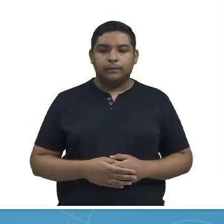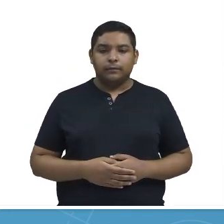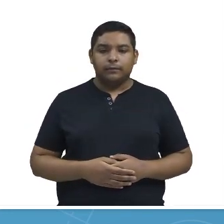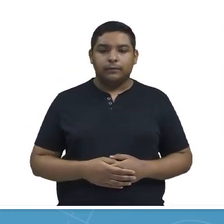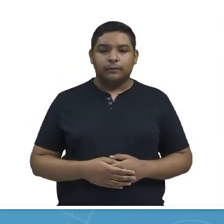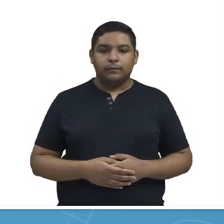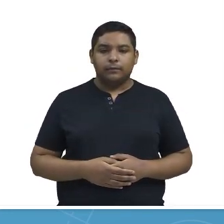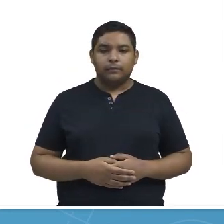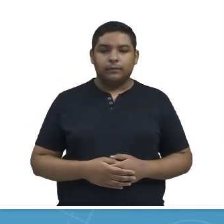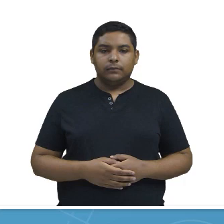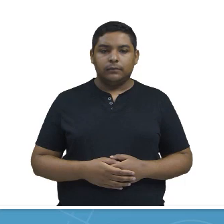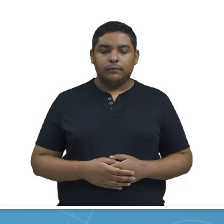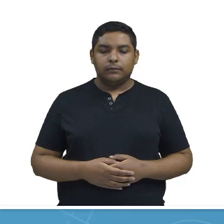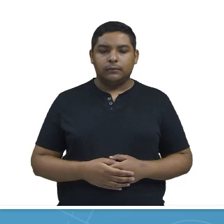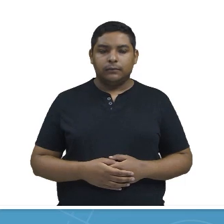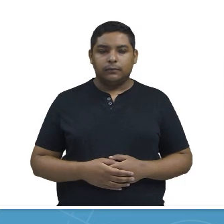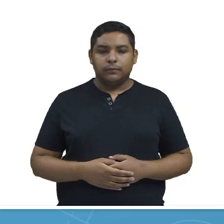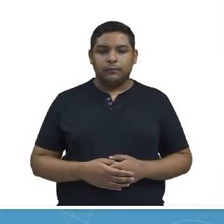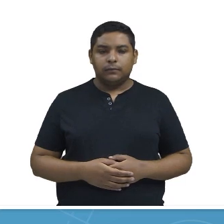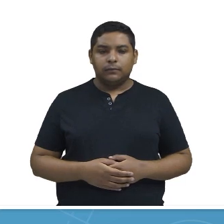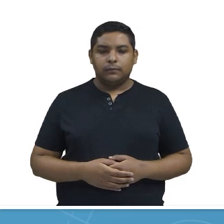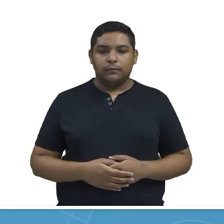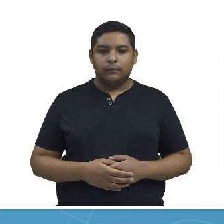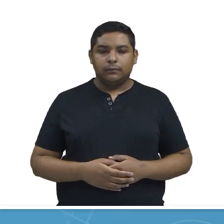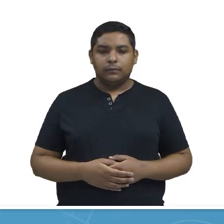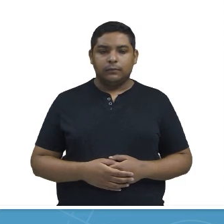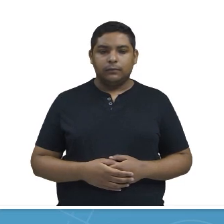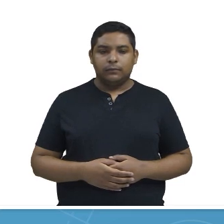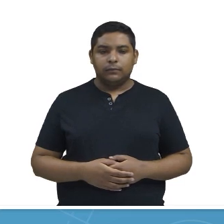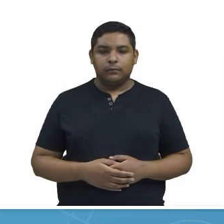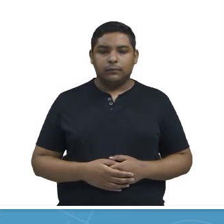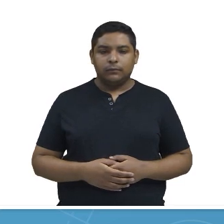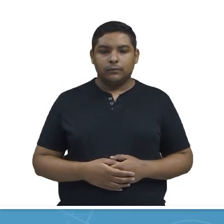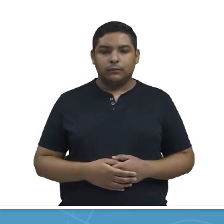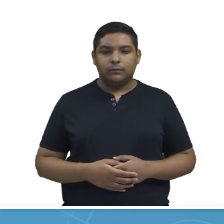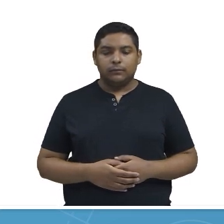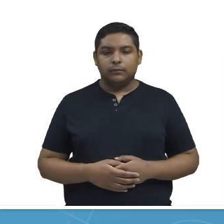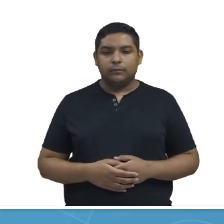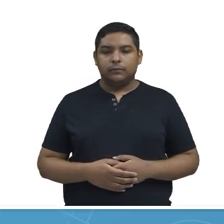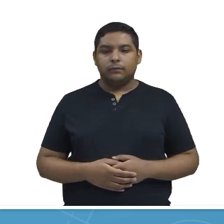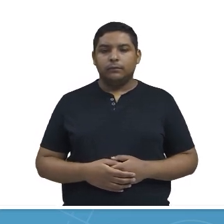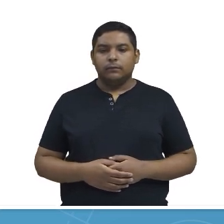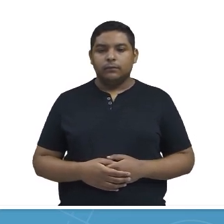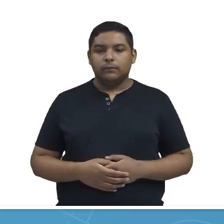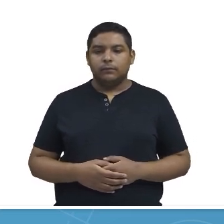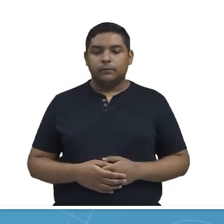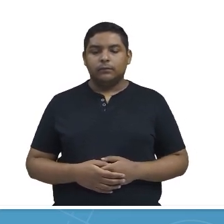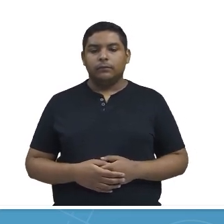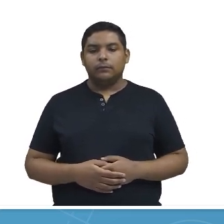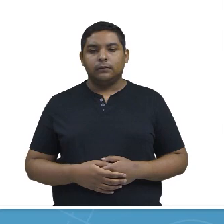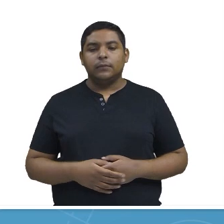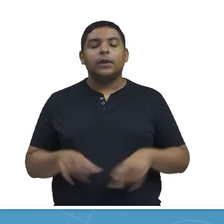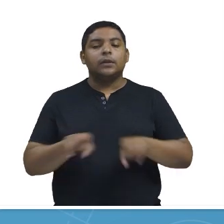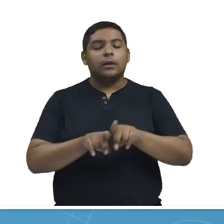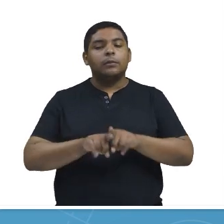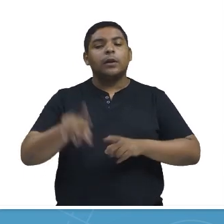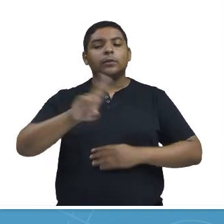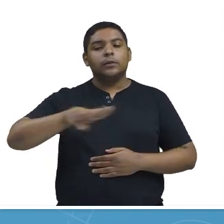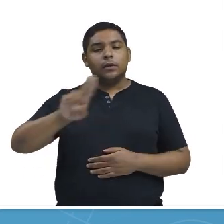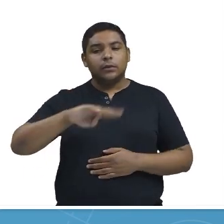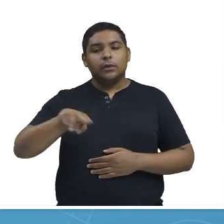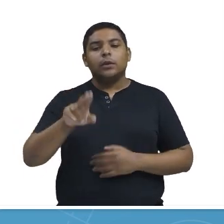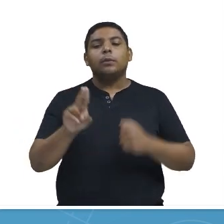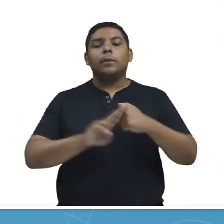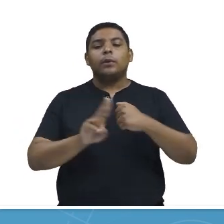Whose books are these? De quem são estes books? Então, o whose também é utilizado como pronome